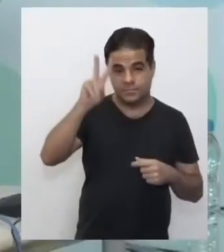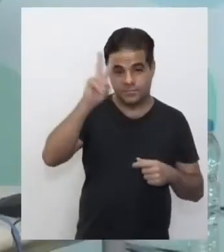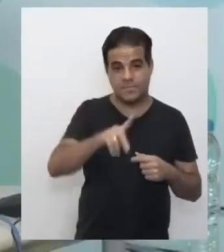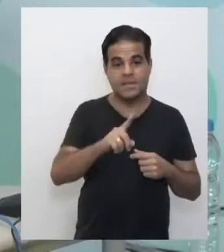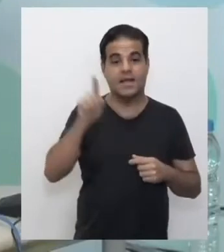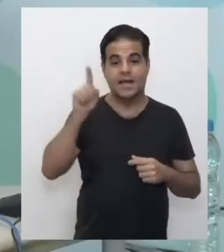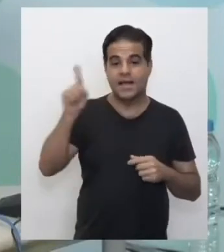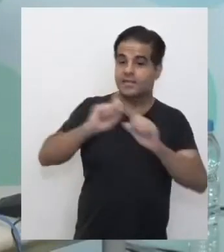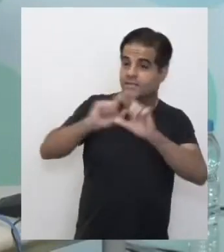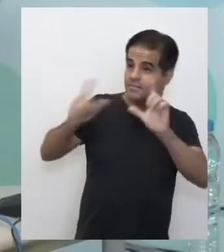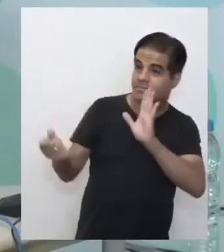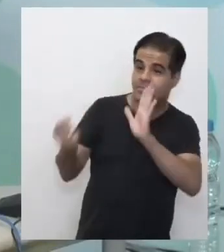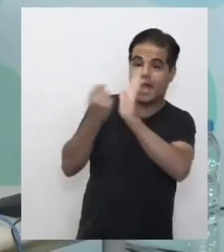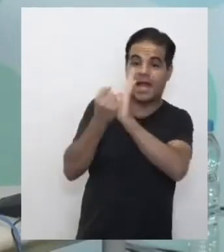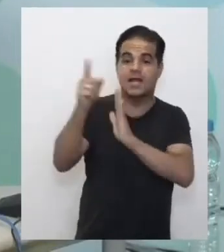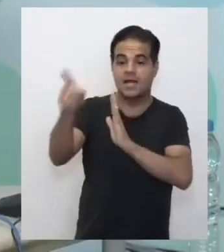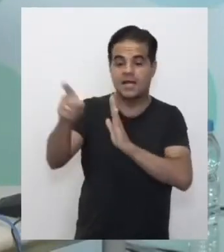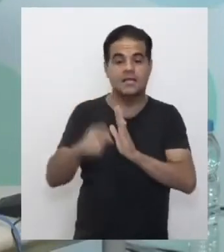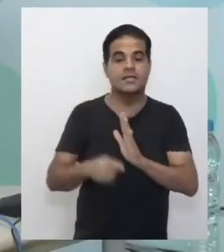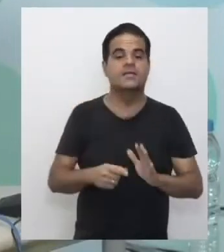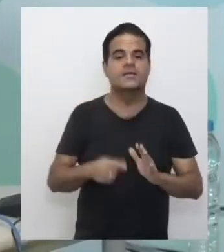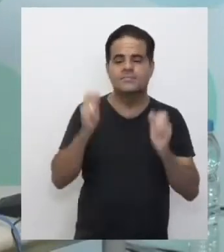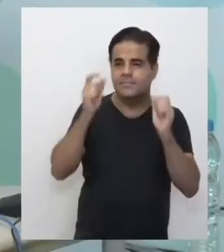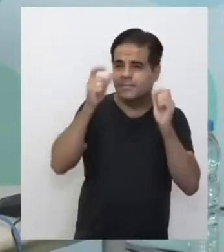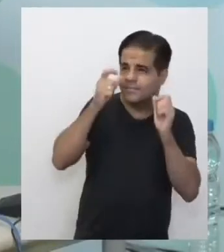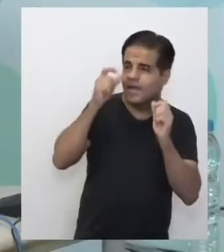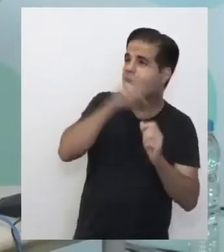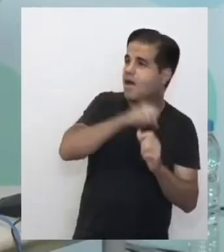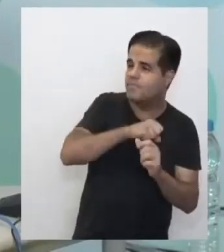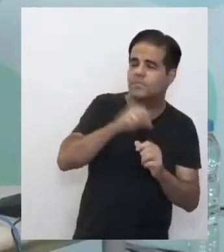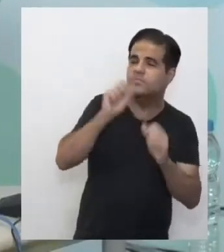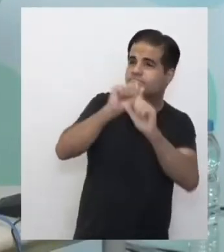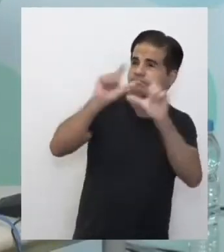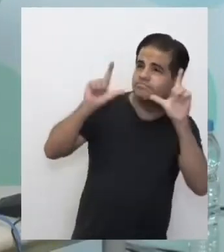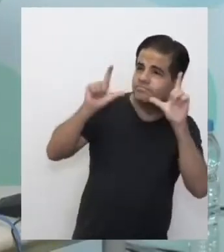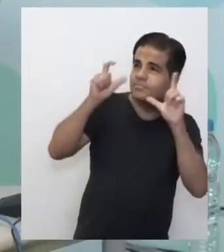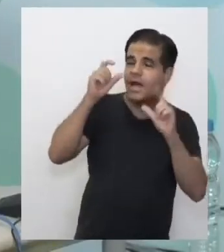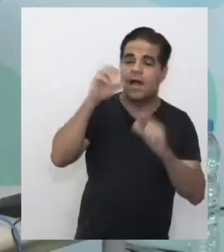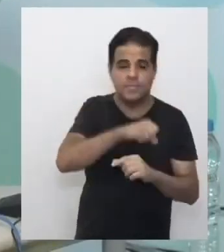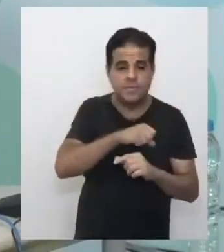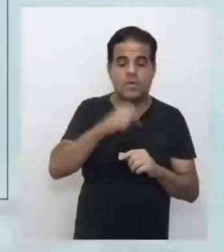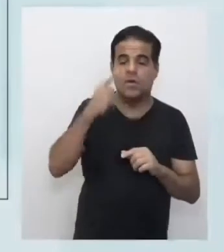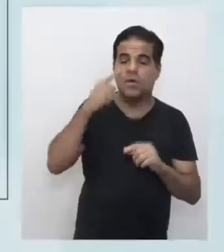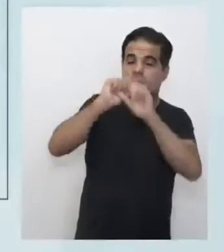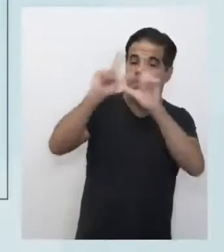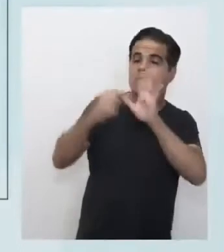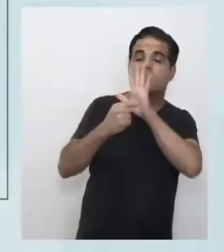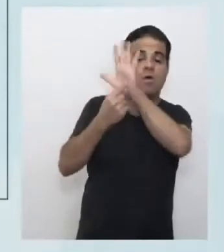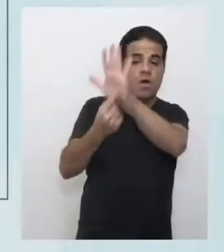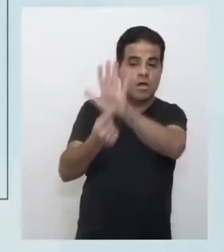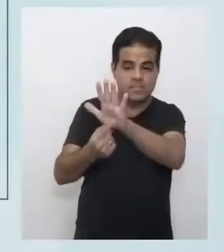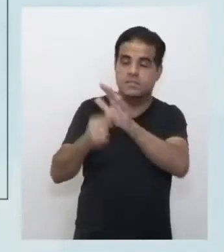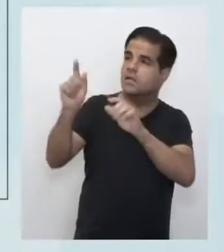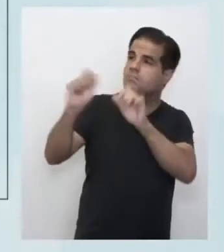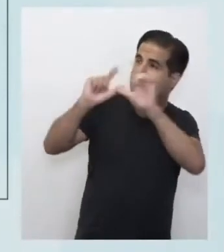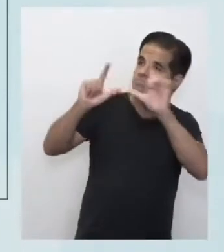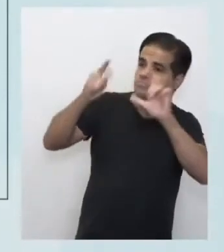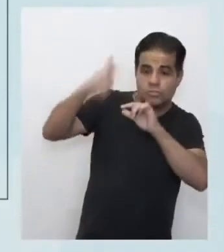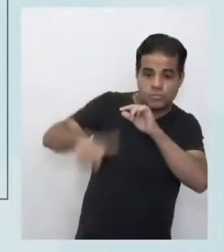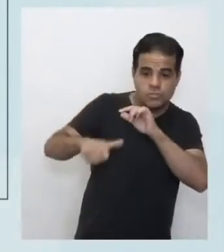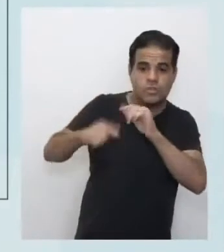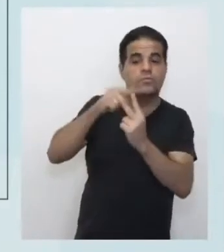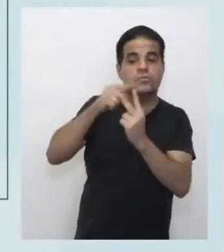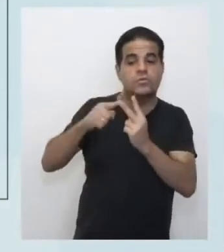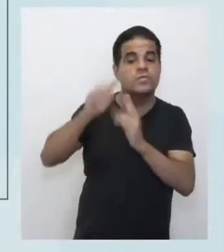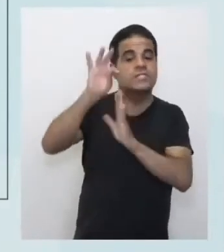ali estava marcando para vocês a quick peek para dar uma olhada rápida, né? Você está ali na tela, ó, mostra a imagem de novo, os dois